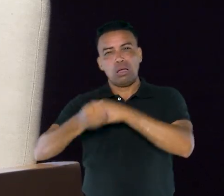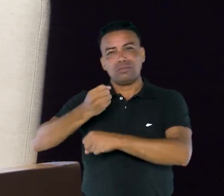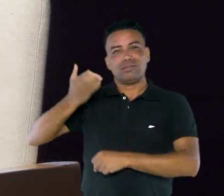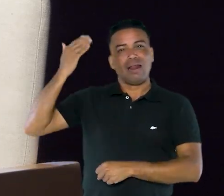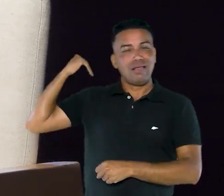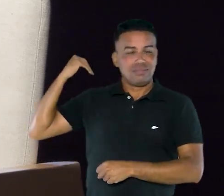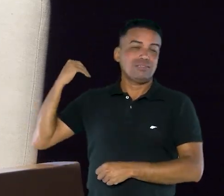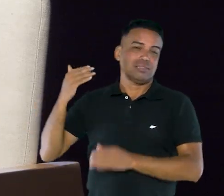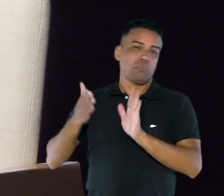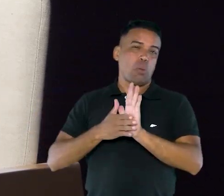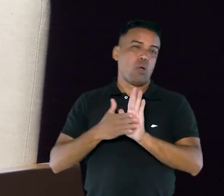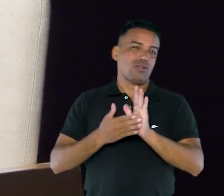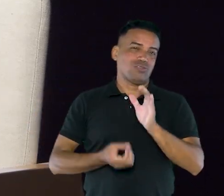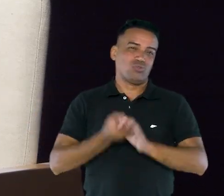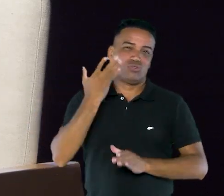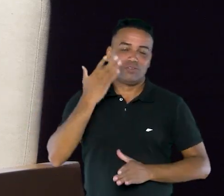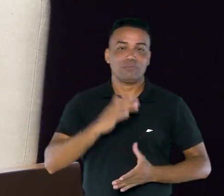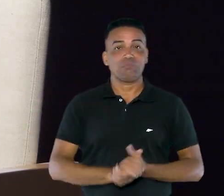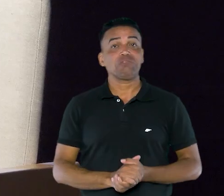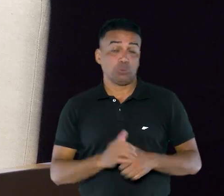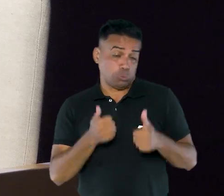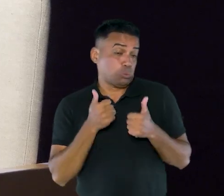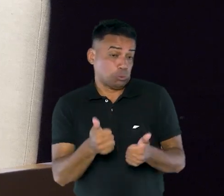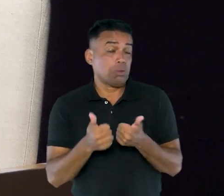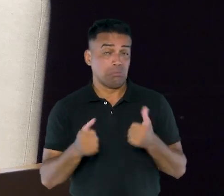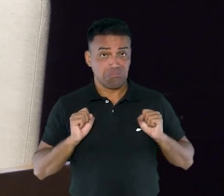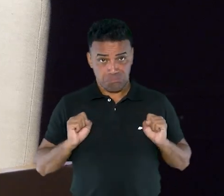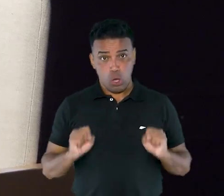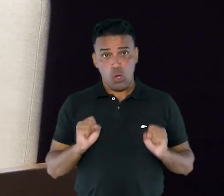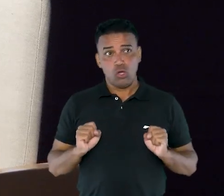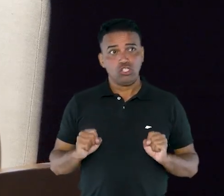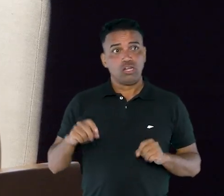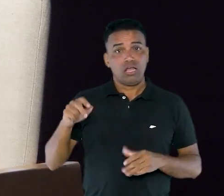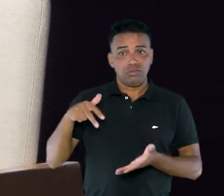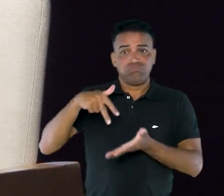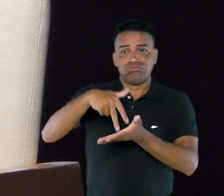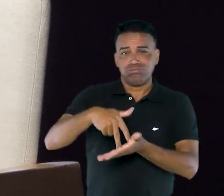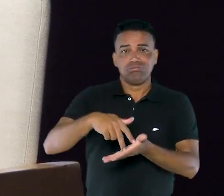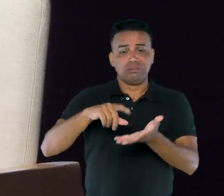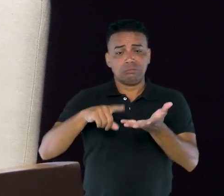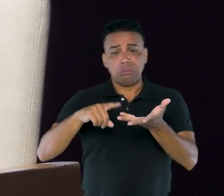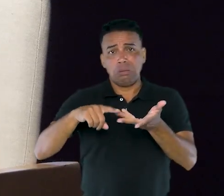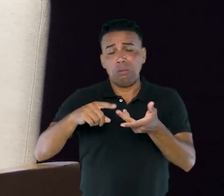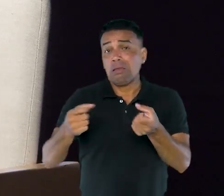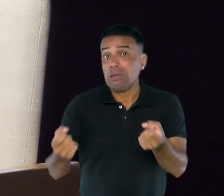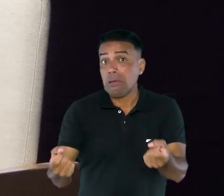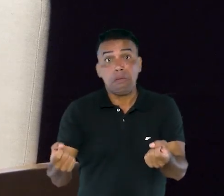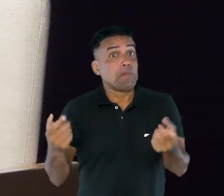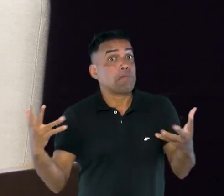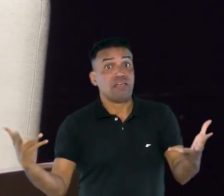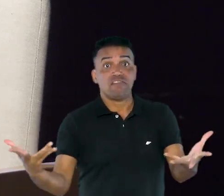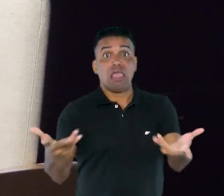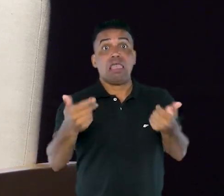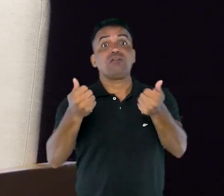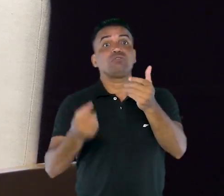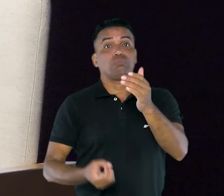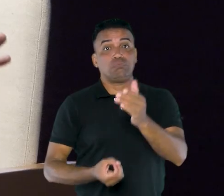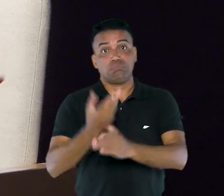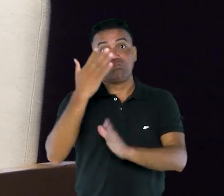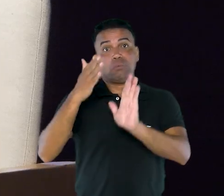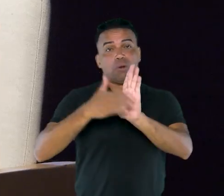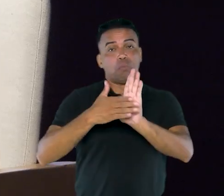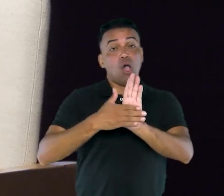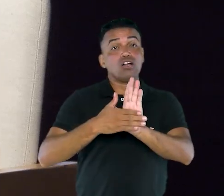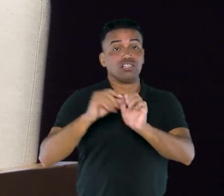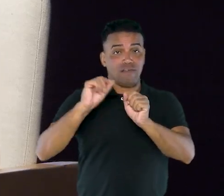Então, eu estou dizendo isso porque tudo bem que a gente pode também levantar aqui várias coisas incríveis que esse programa vai fazer, não é